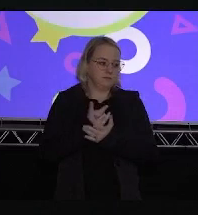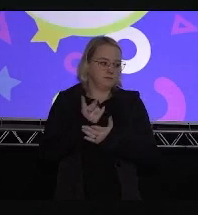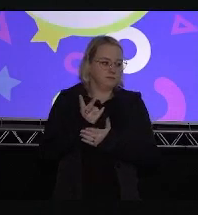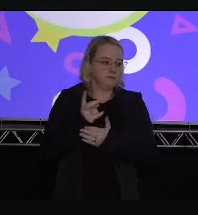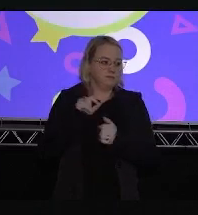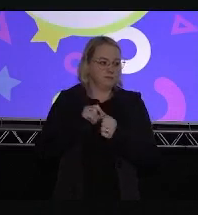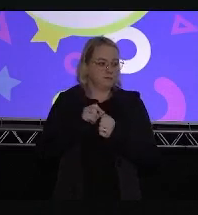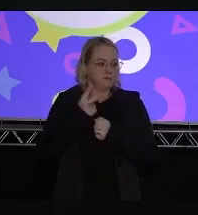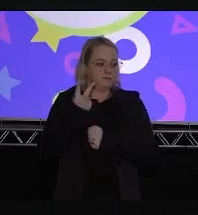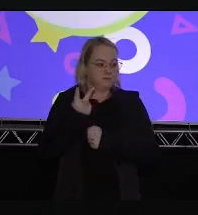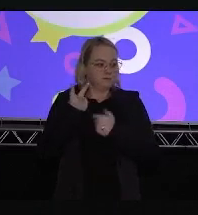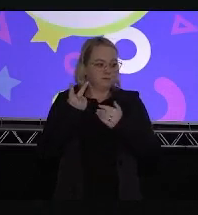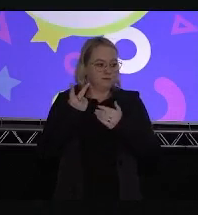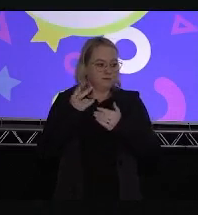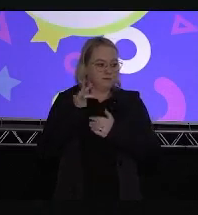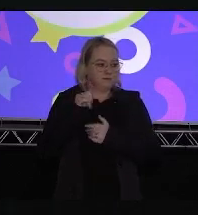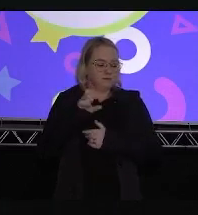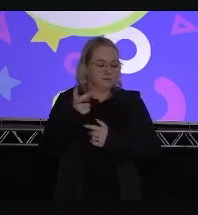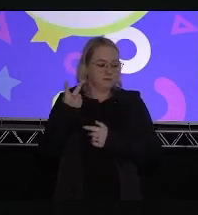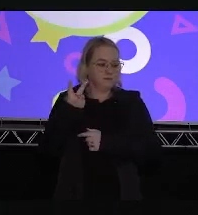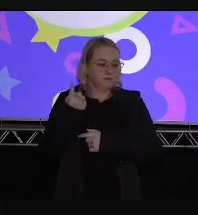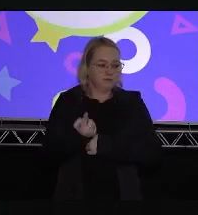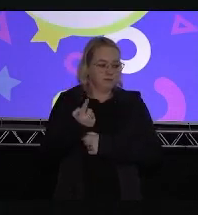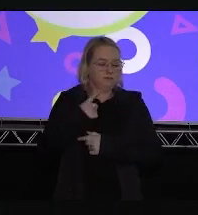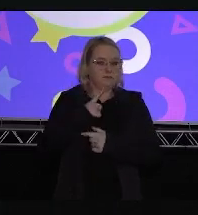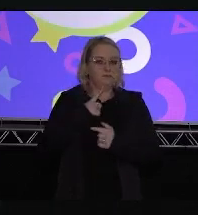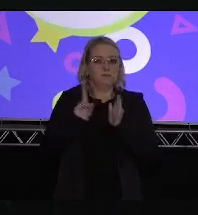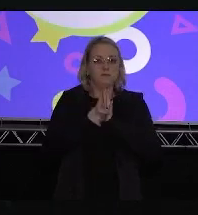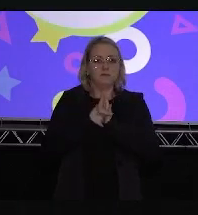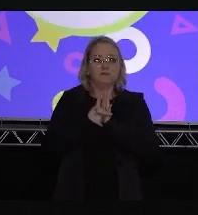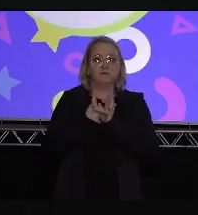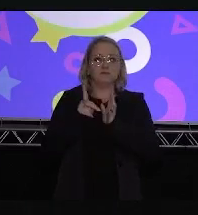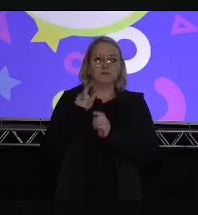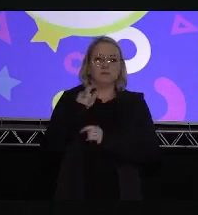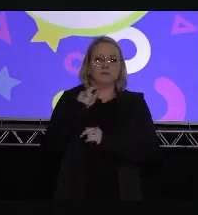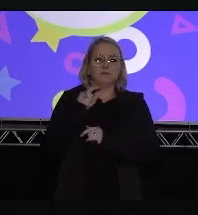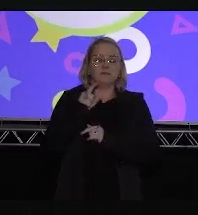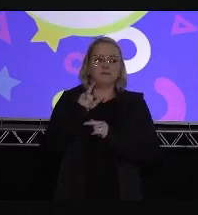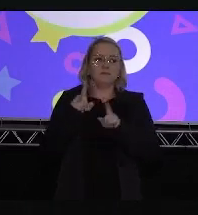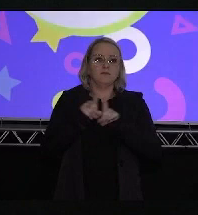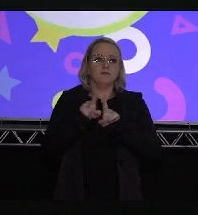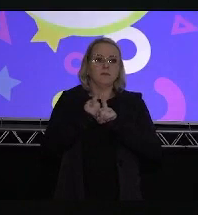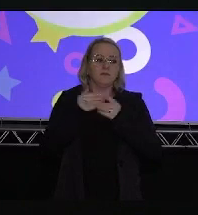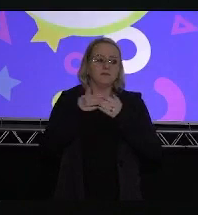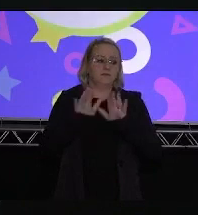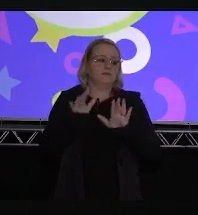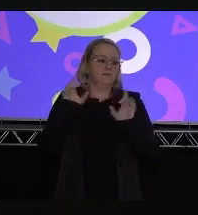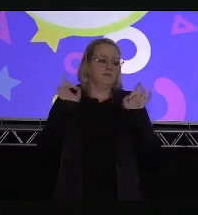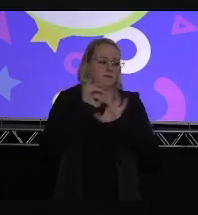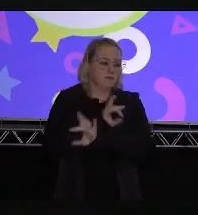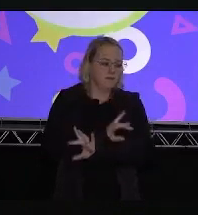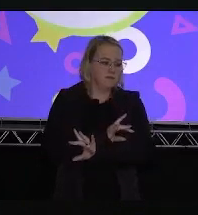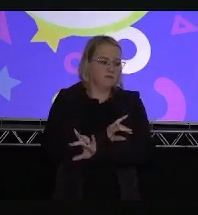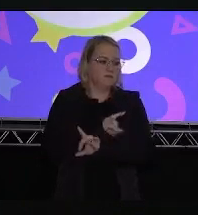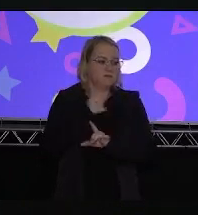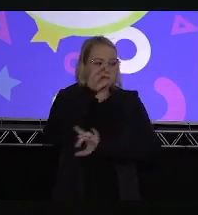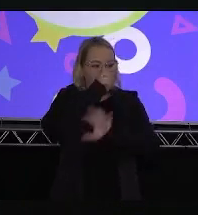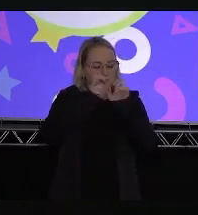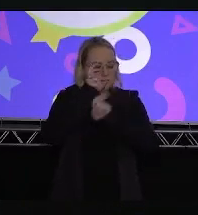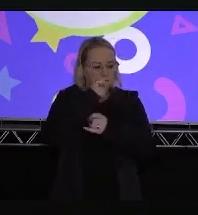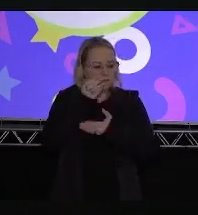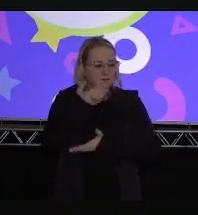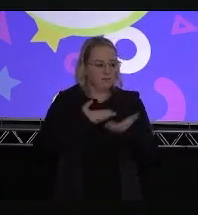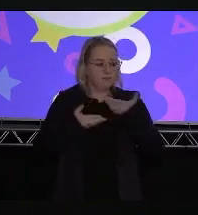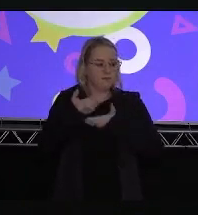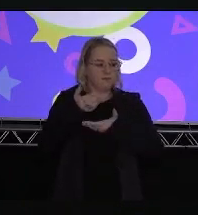fase 1. O próprio método ágil sugere, o próprio framework sugere. A gente aprende com feedbacks, a gente aprende rodando, a